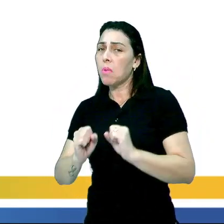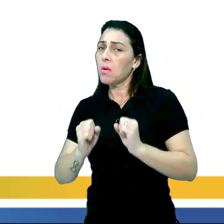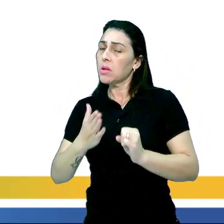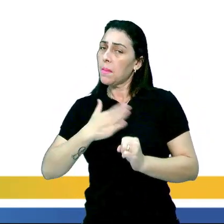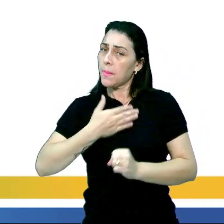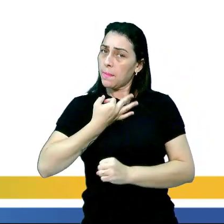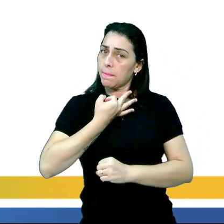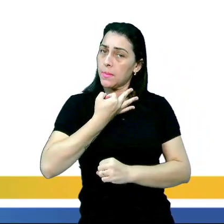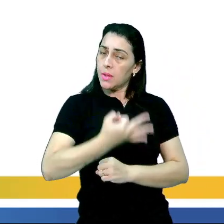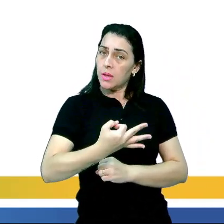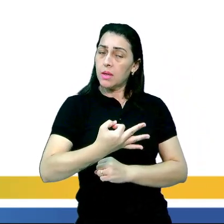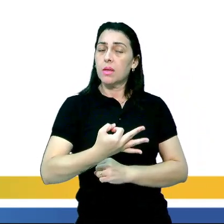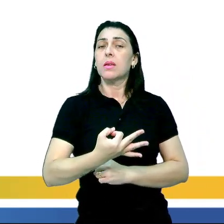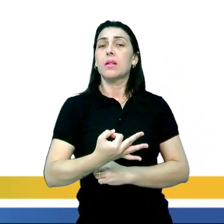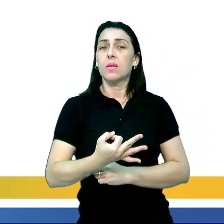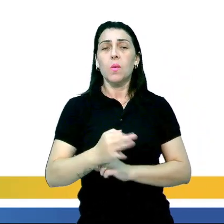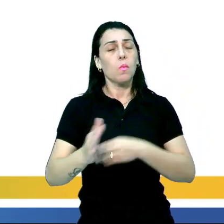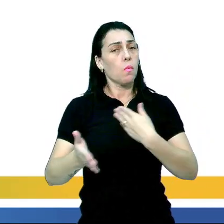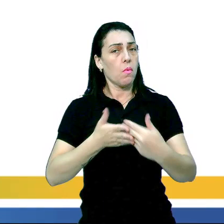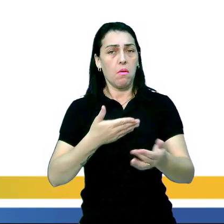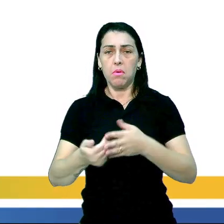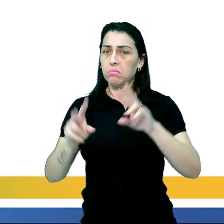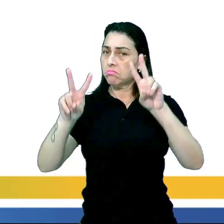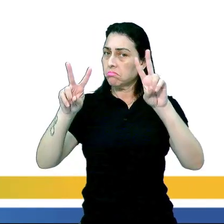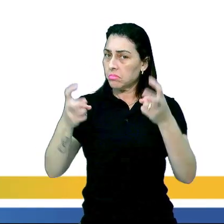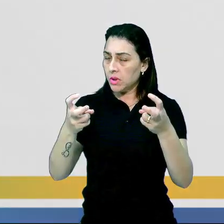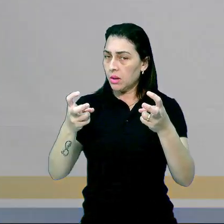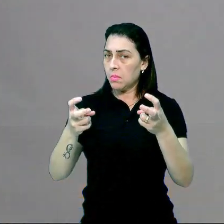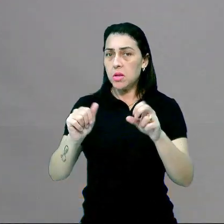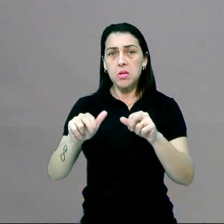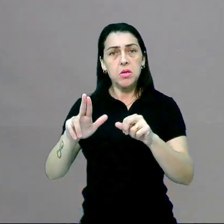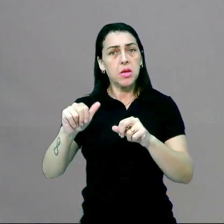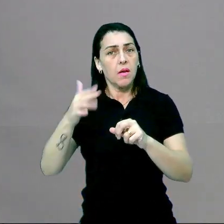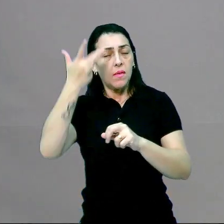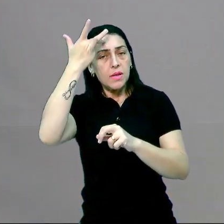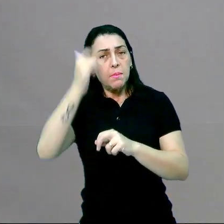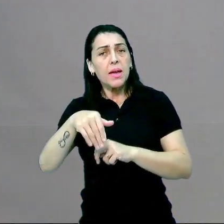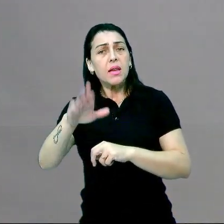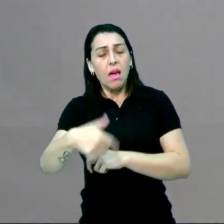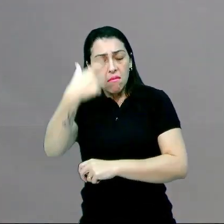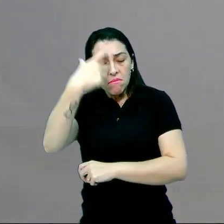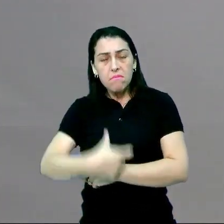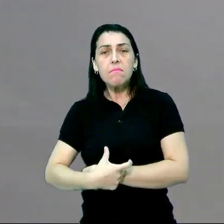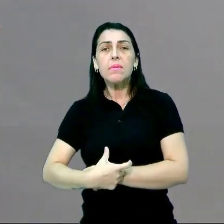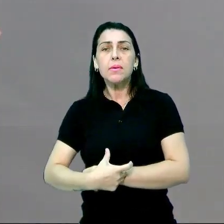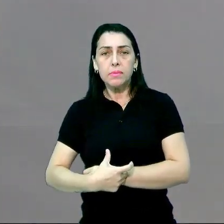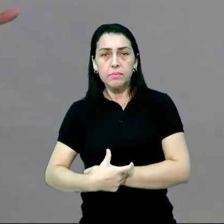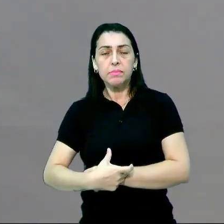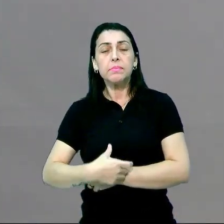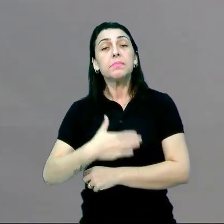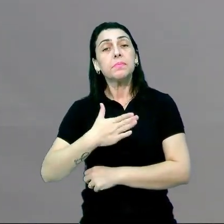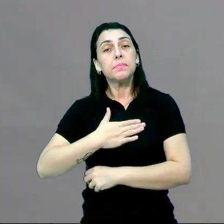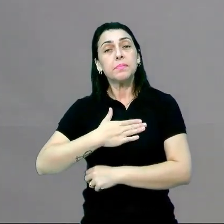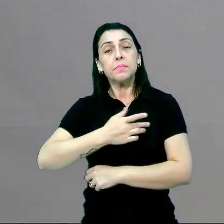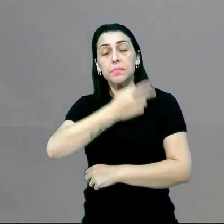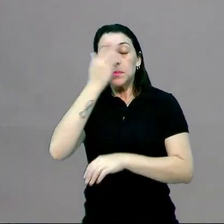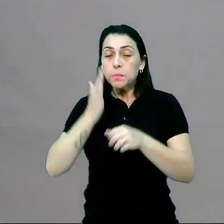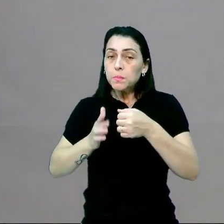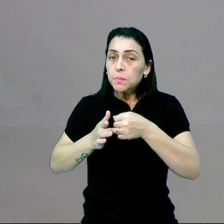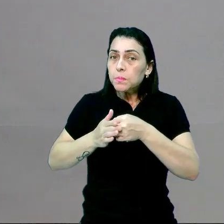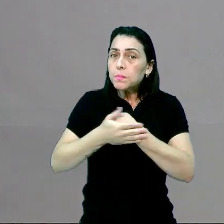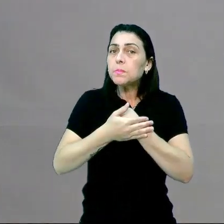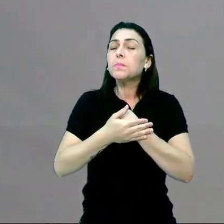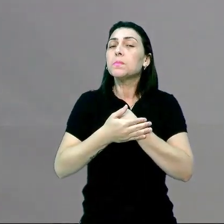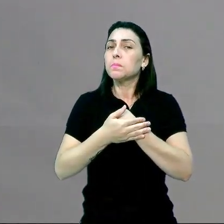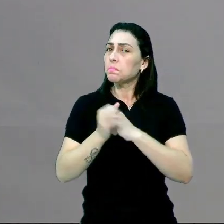minha opinião sobre qualquer assunto e ninguém vai saber quem eu sou. Eu sou uma pessoa escondida aqui, eu sou